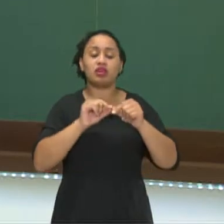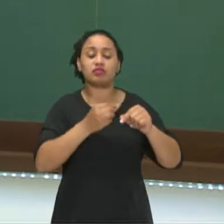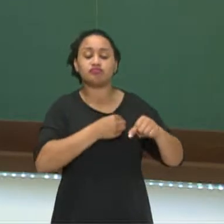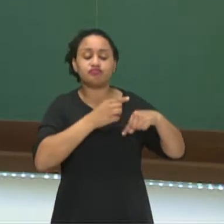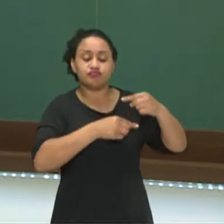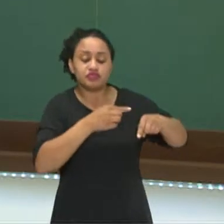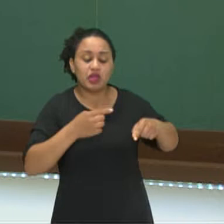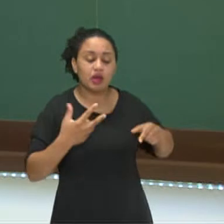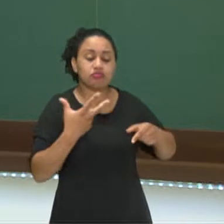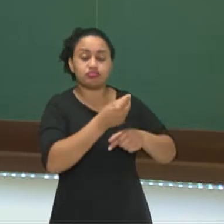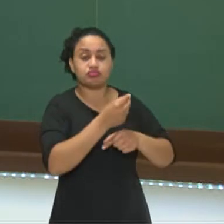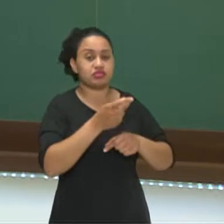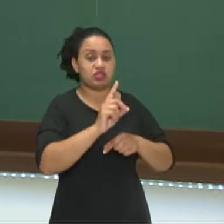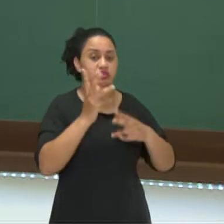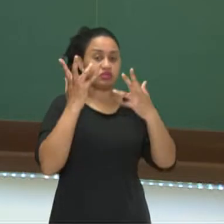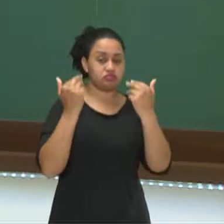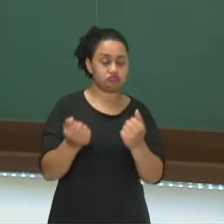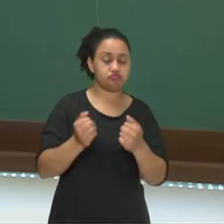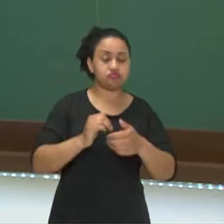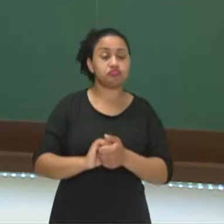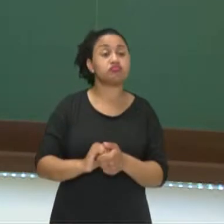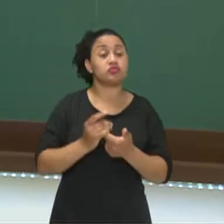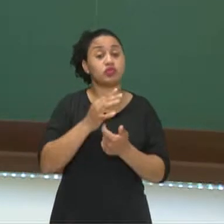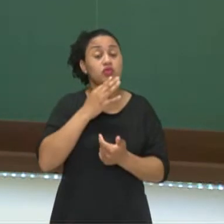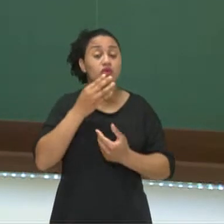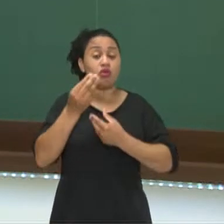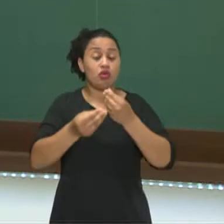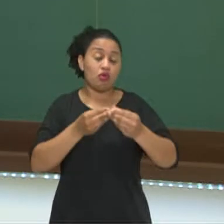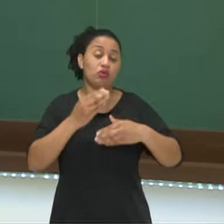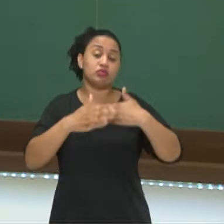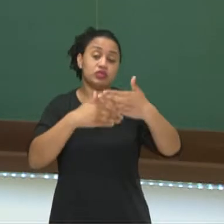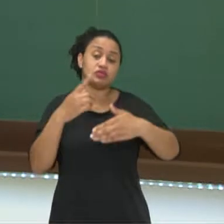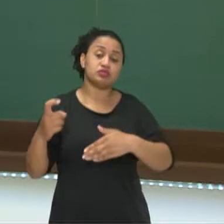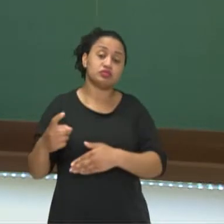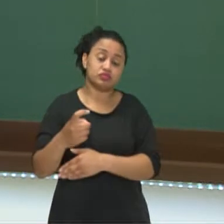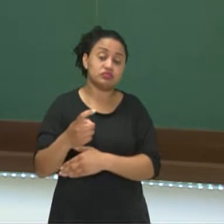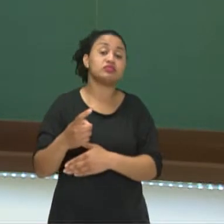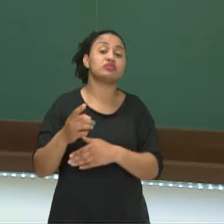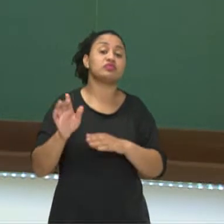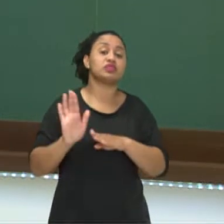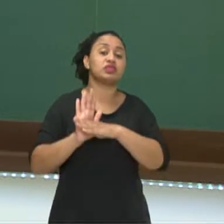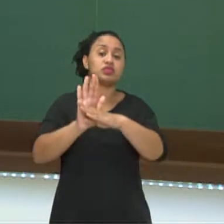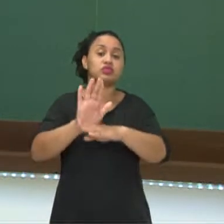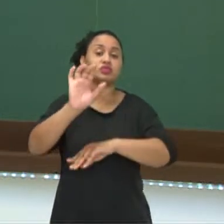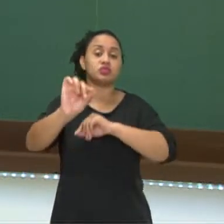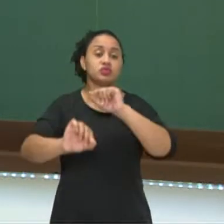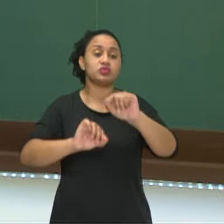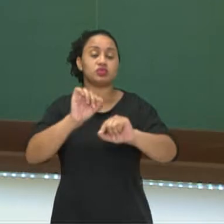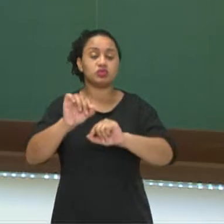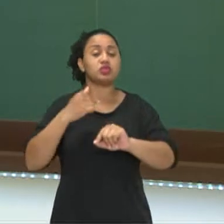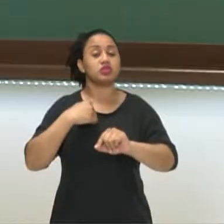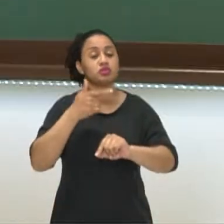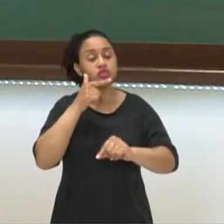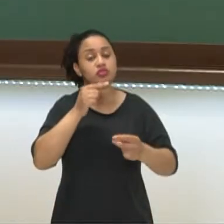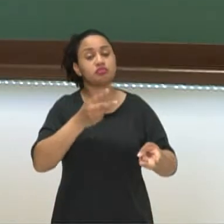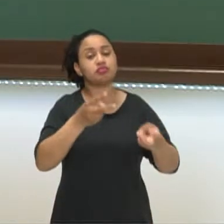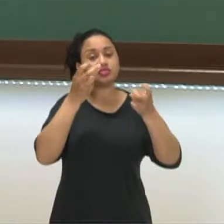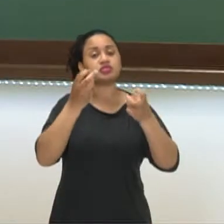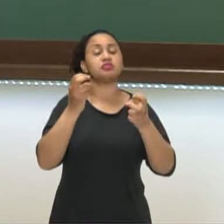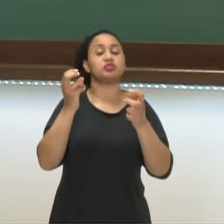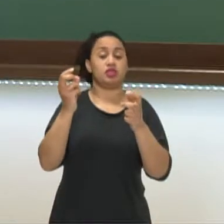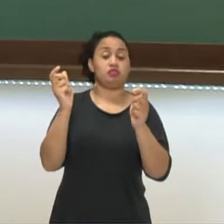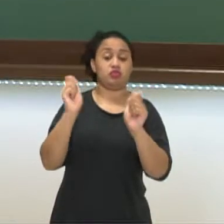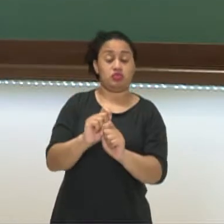fato de conhecer um pouquinho melhor sobre como se dá o desenvolvimento embrionário contribui para que identifique